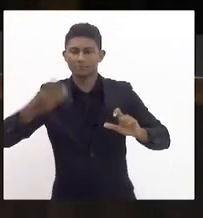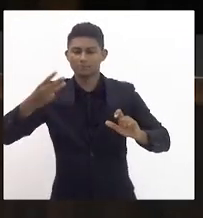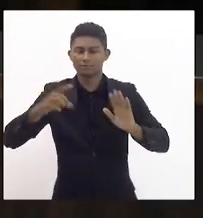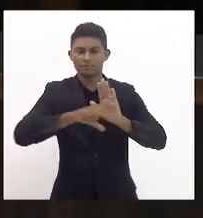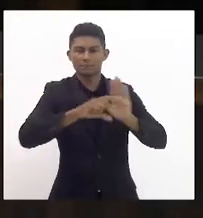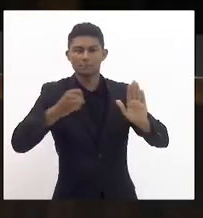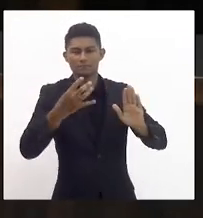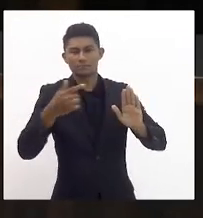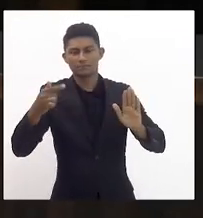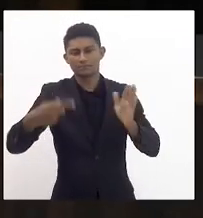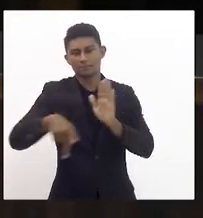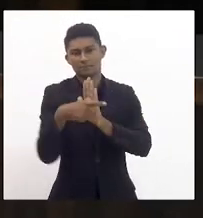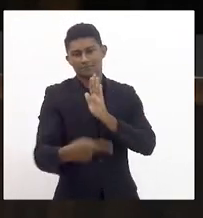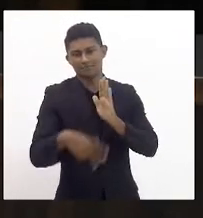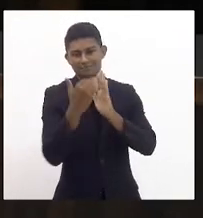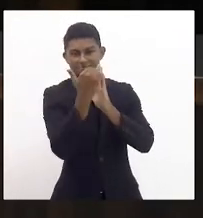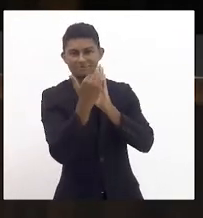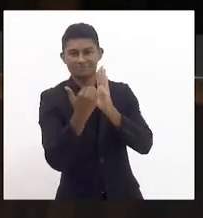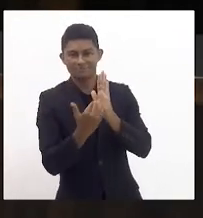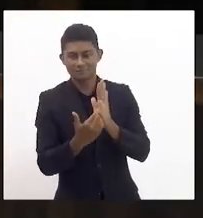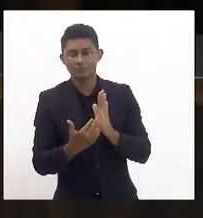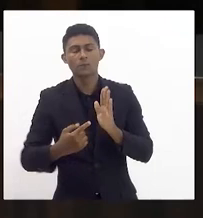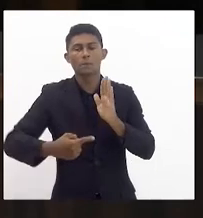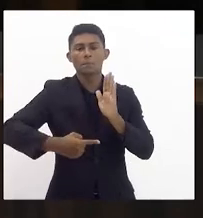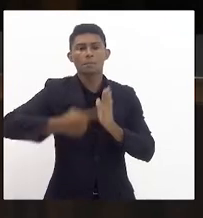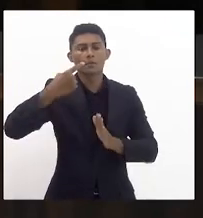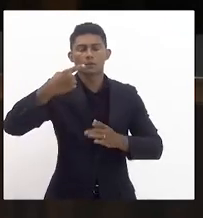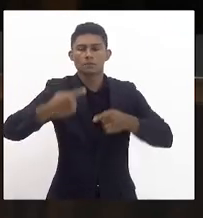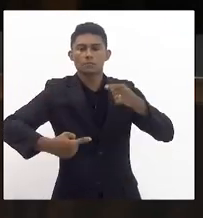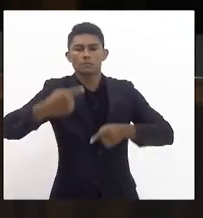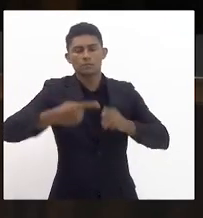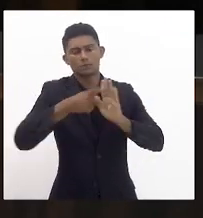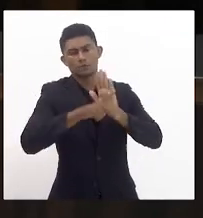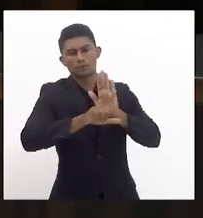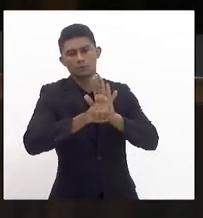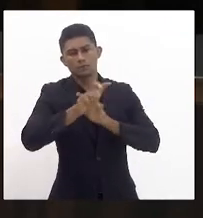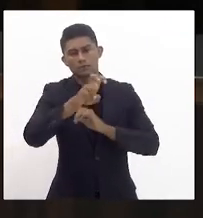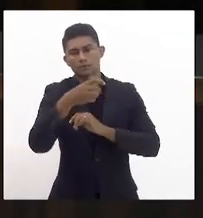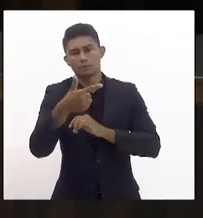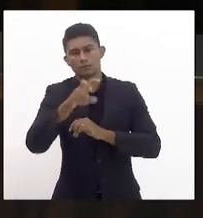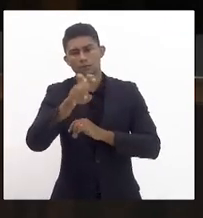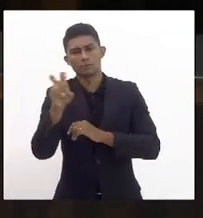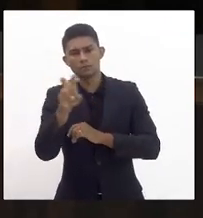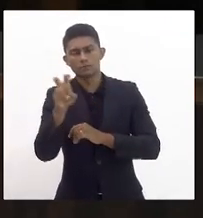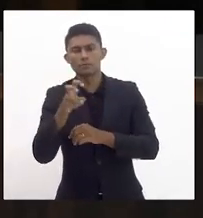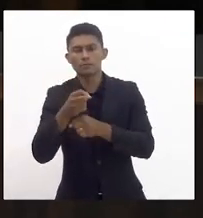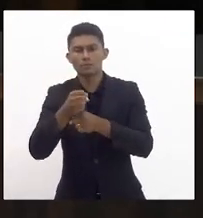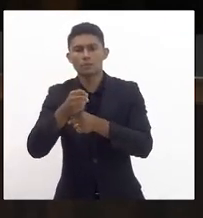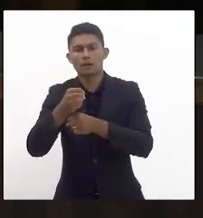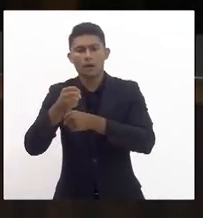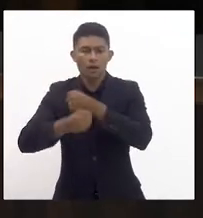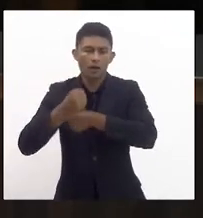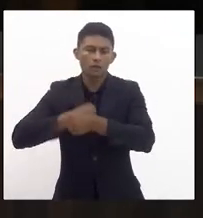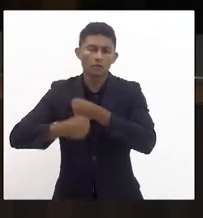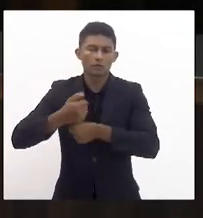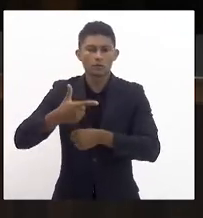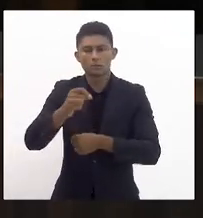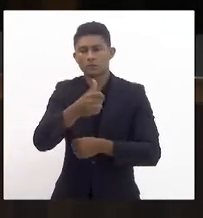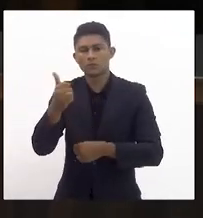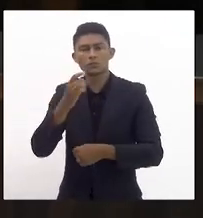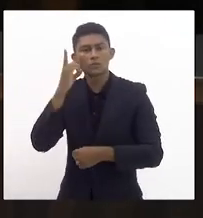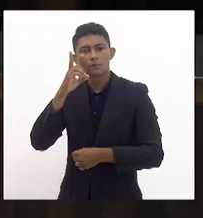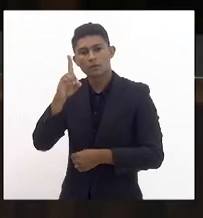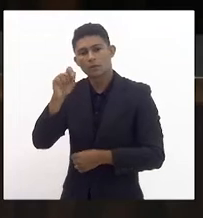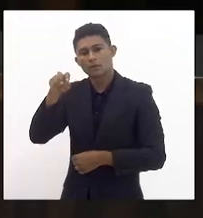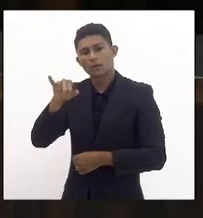Regimento Interno, tramitação ordinária, em votação, em primeira discussão, projeto de lei 5255. De 21, de autoria da deputada Dani Monteiro e Valdeir